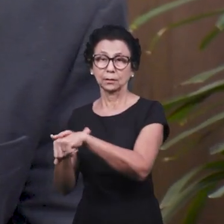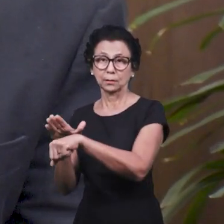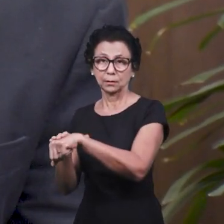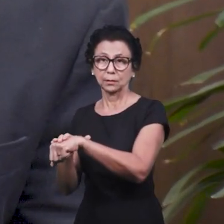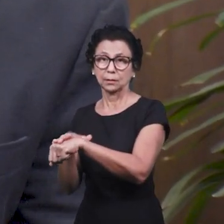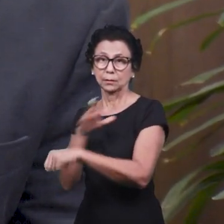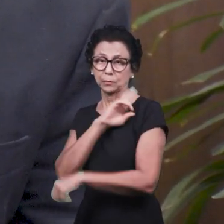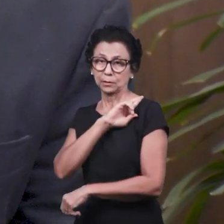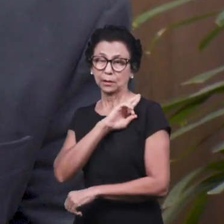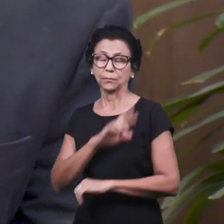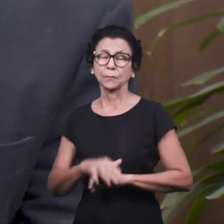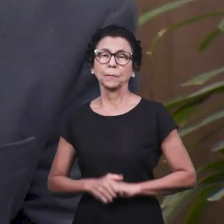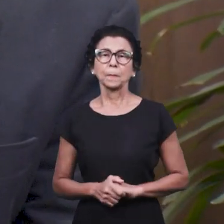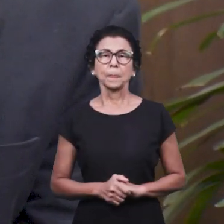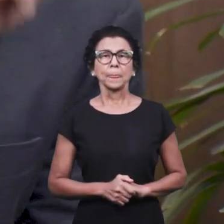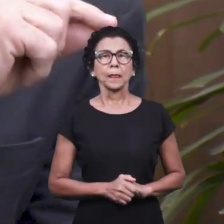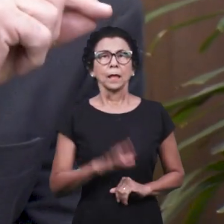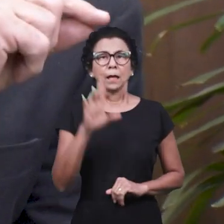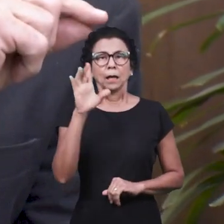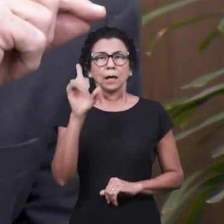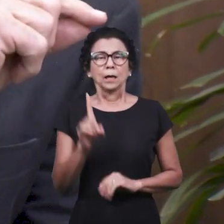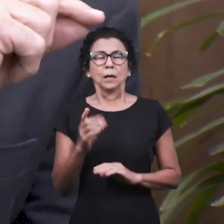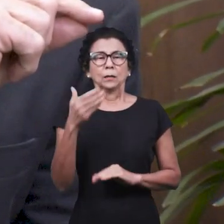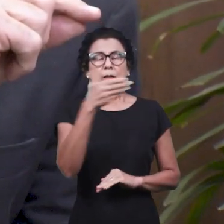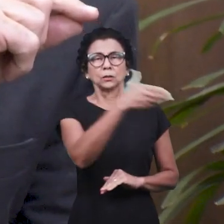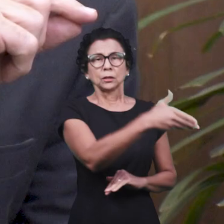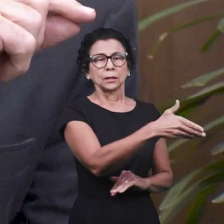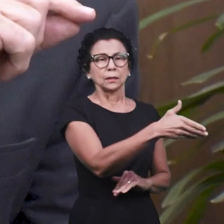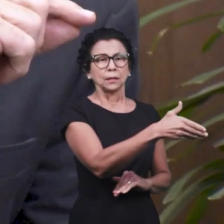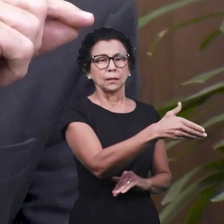no destino, o Rotary dá assistência para ela.